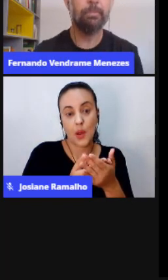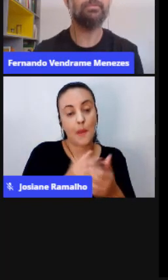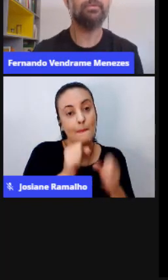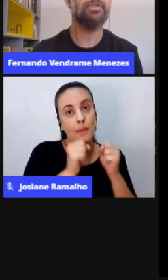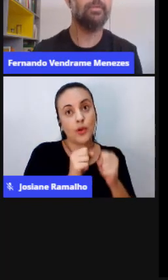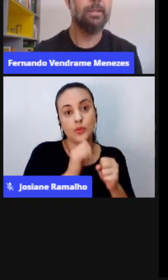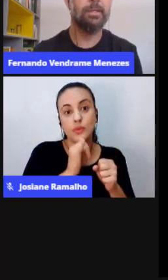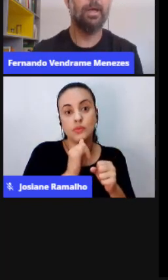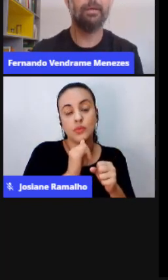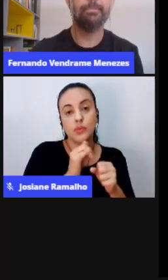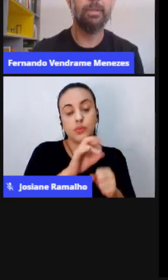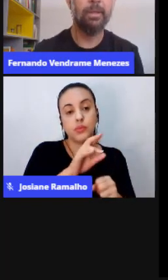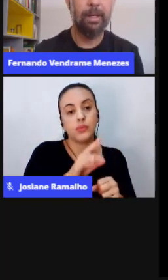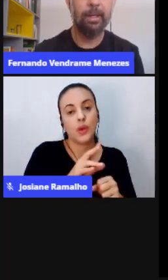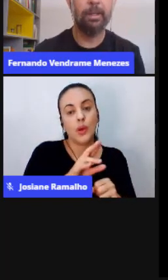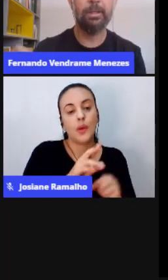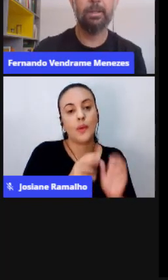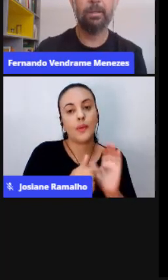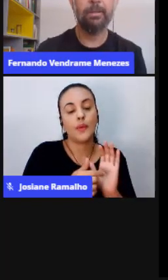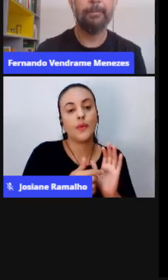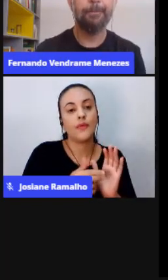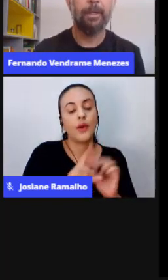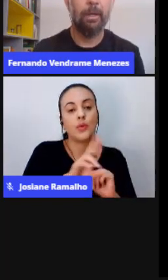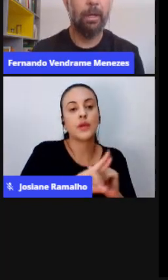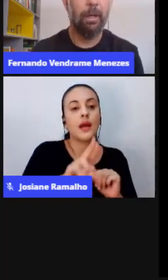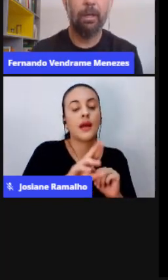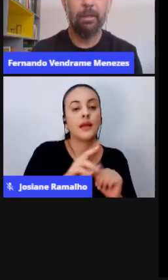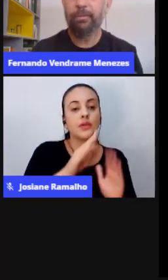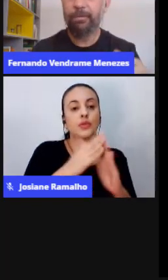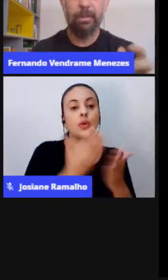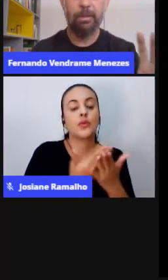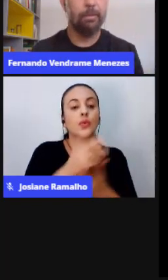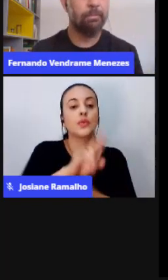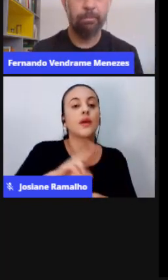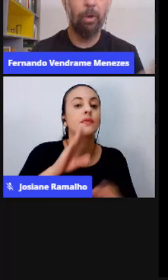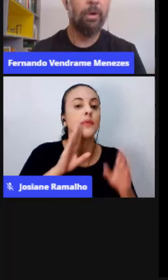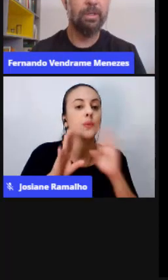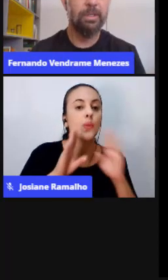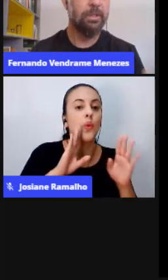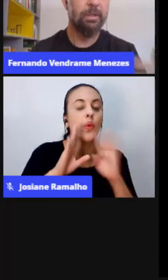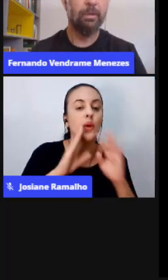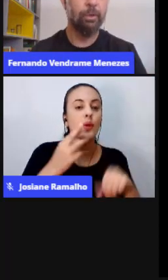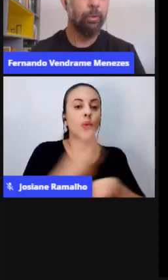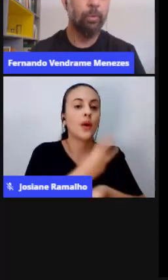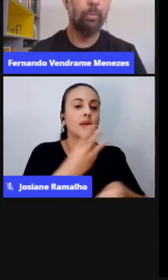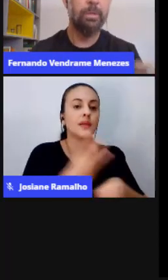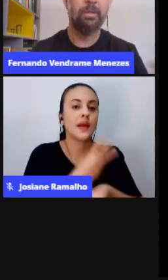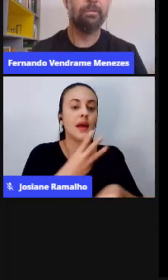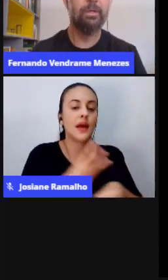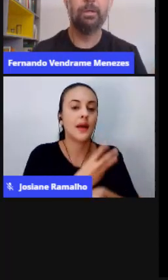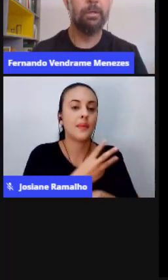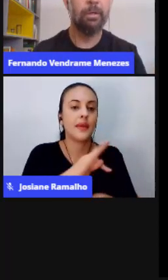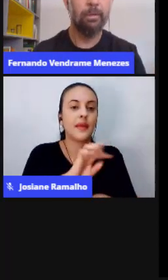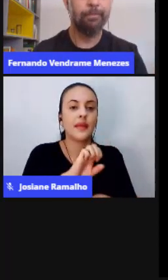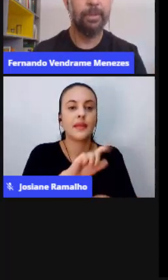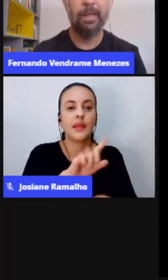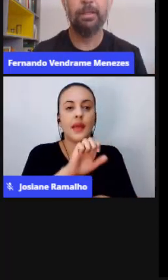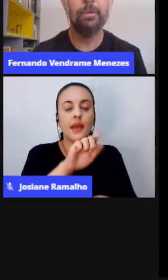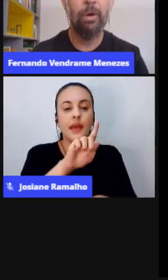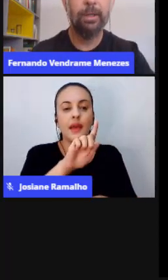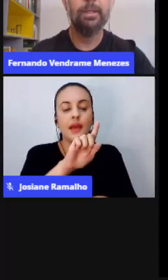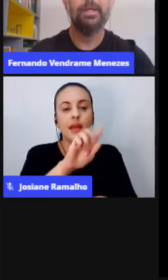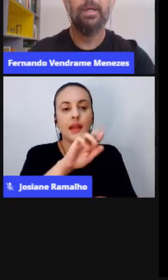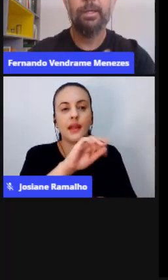no Facebook, no WhatsApp, Telegram, enfim, blogs, YouTube, enfim,